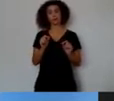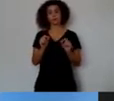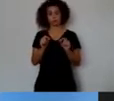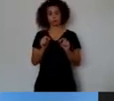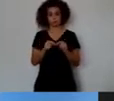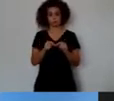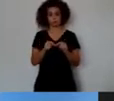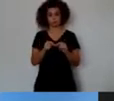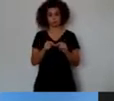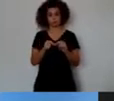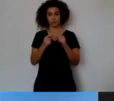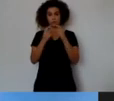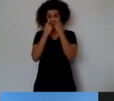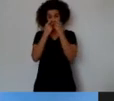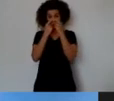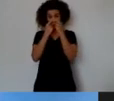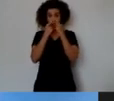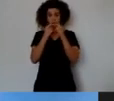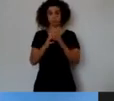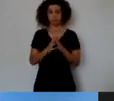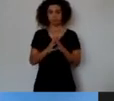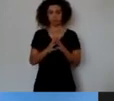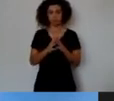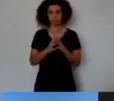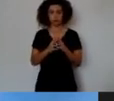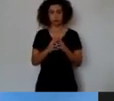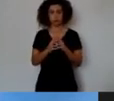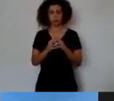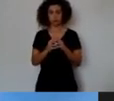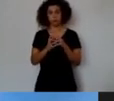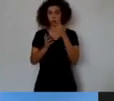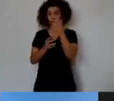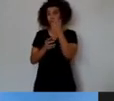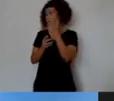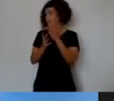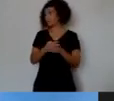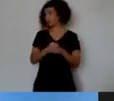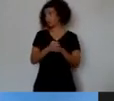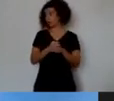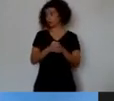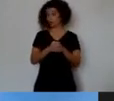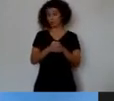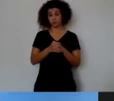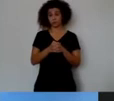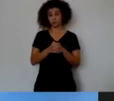coloca, né, pessoas negras ou outros grupos racializados em xeque. Mas quando a gente fala, por exemplo, dessa projeção, dessa colocação